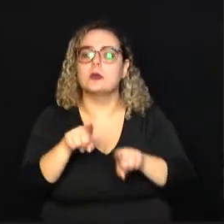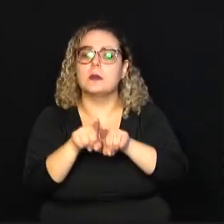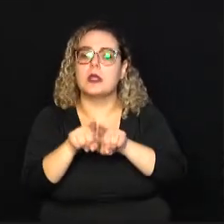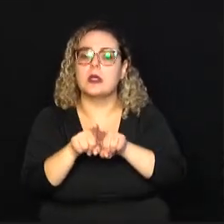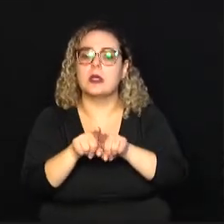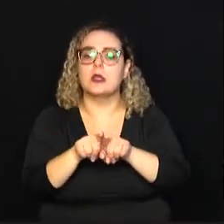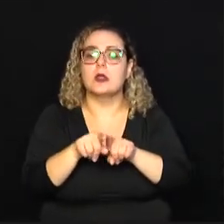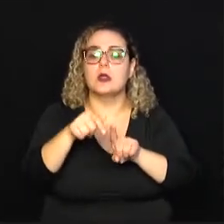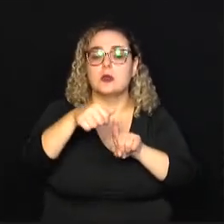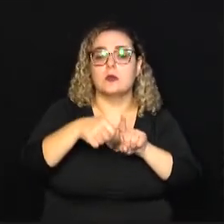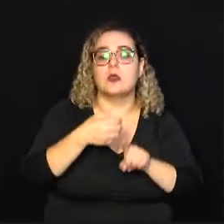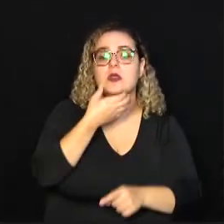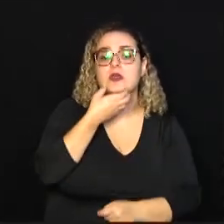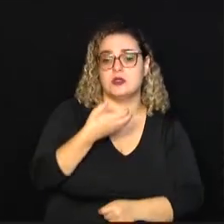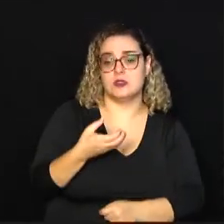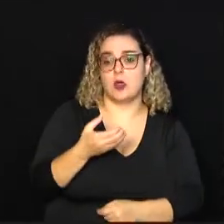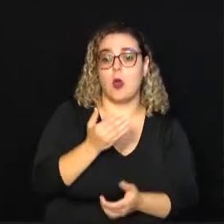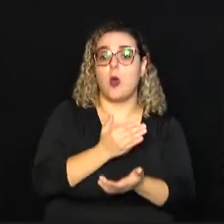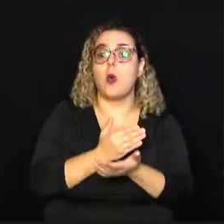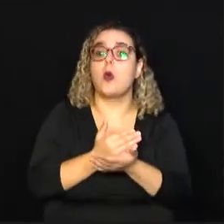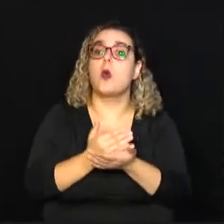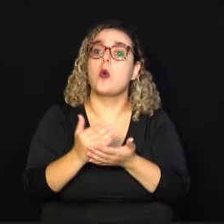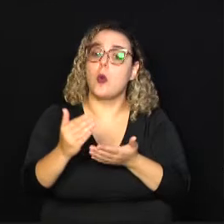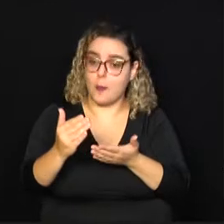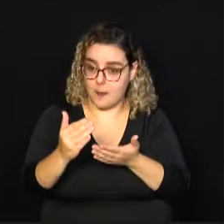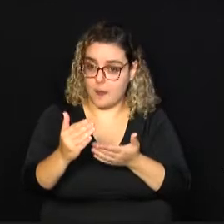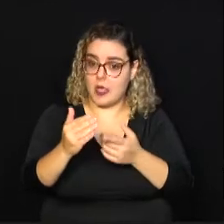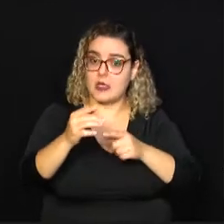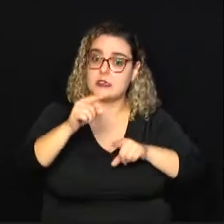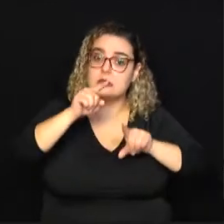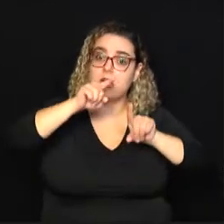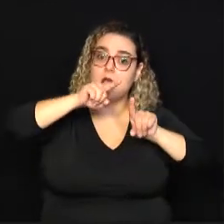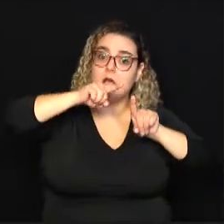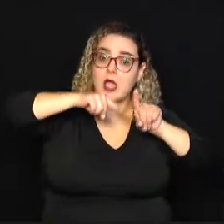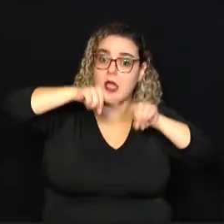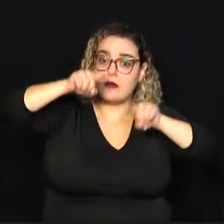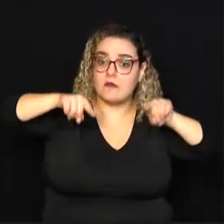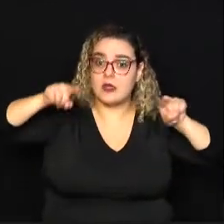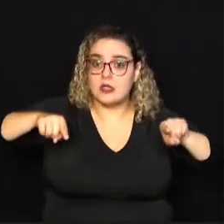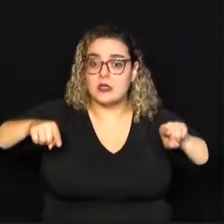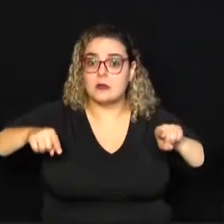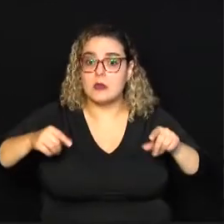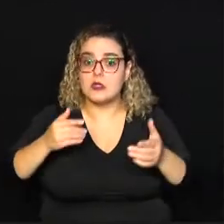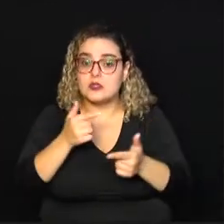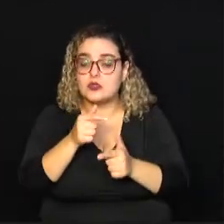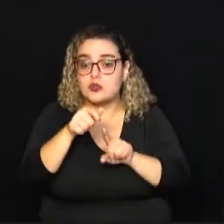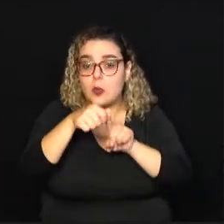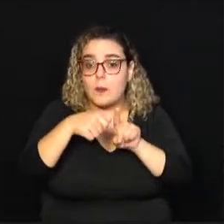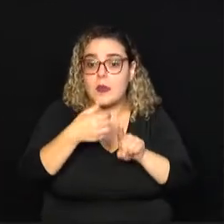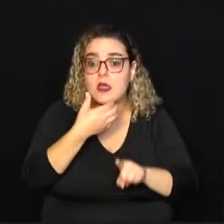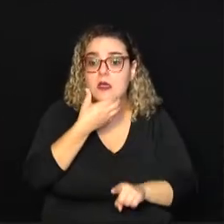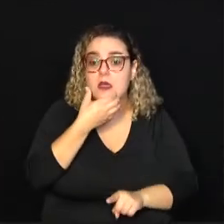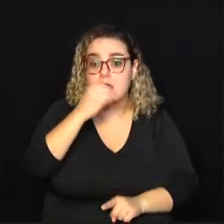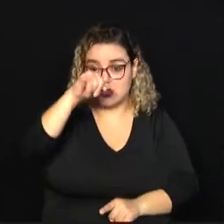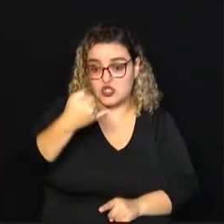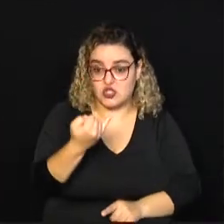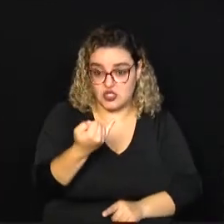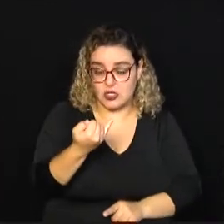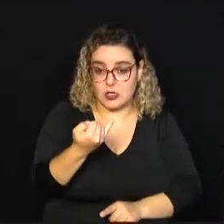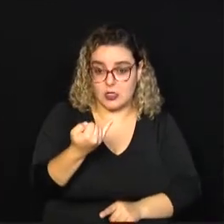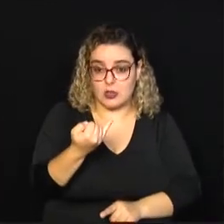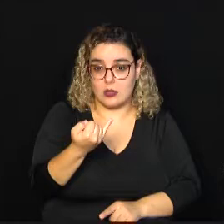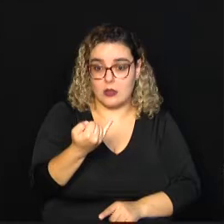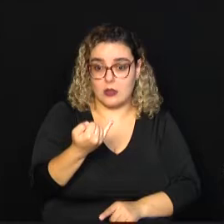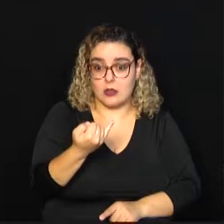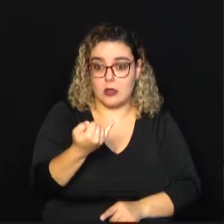começa a ter da variante P1, observem, mas já no mês de janeiro, a variante P1, que é a variante de Manaus,